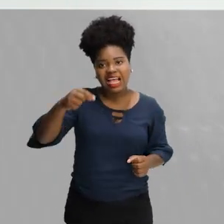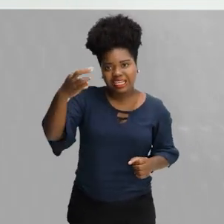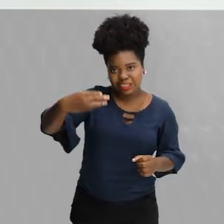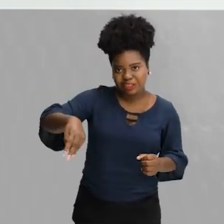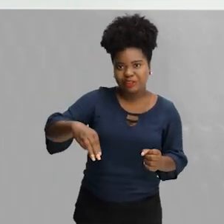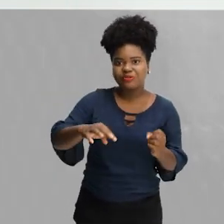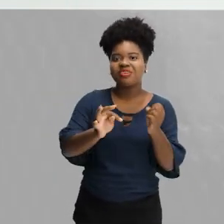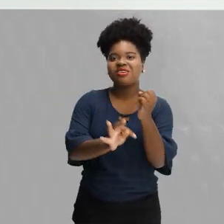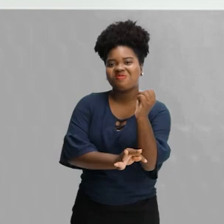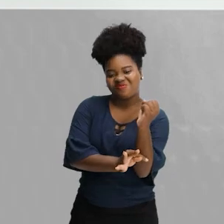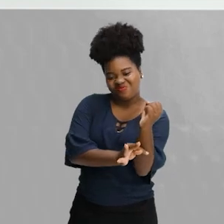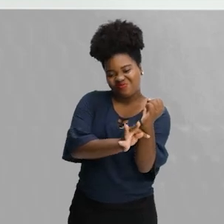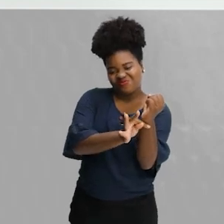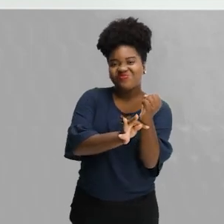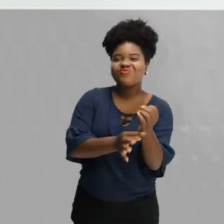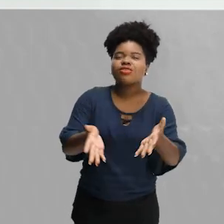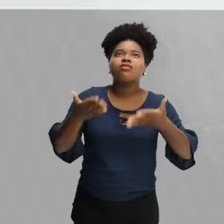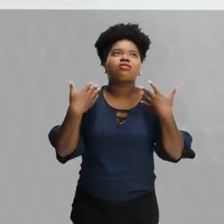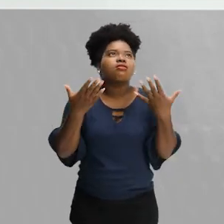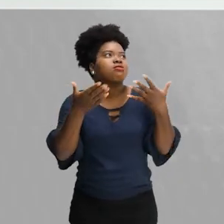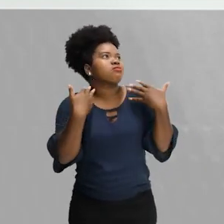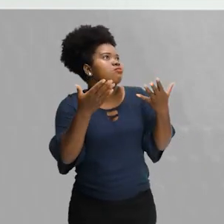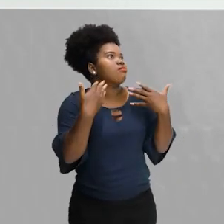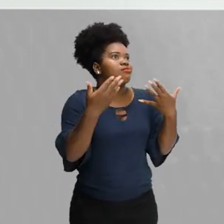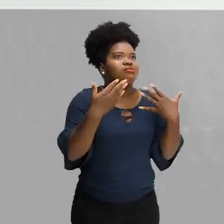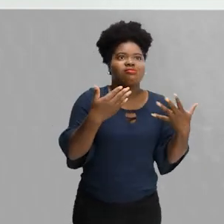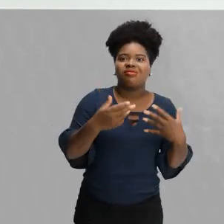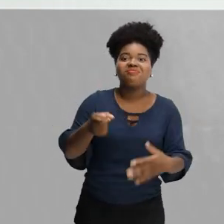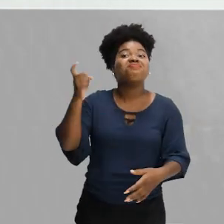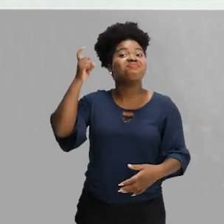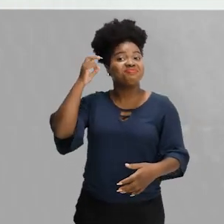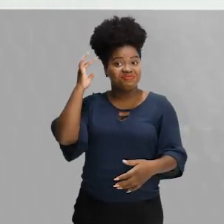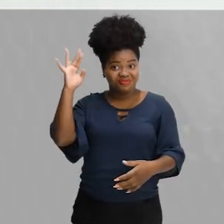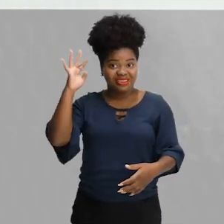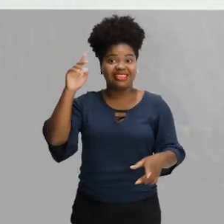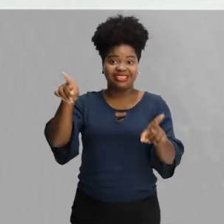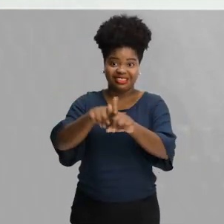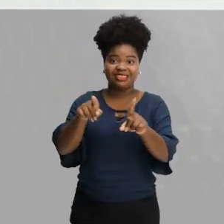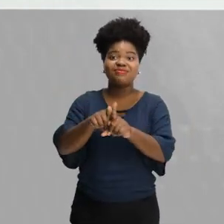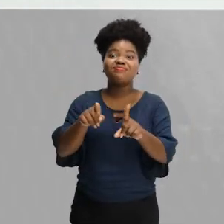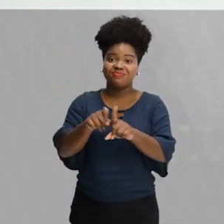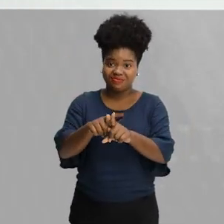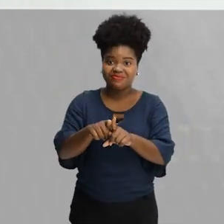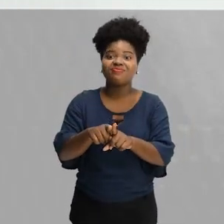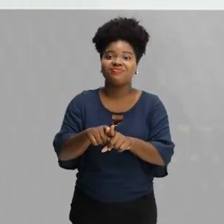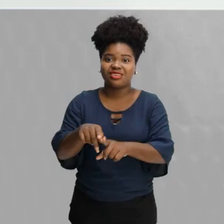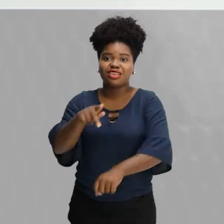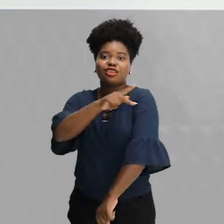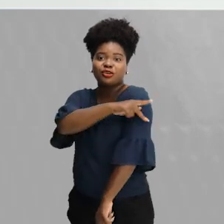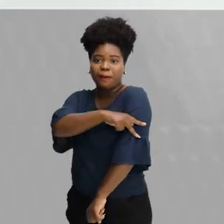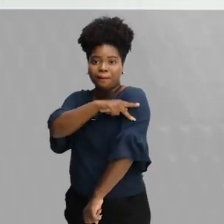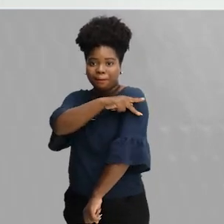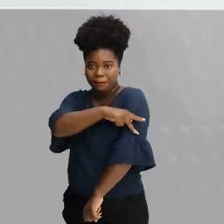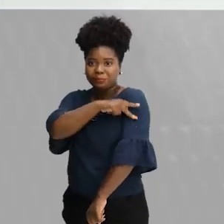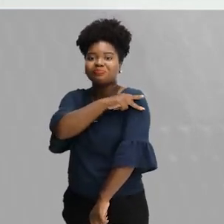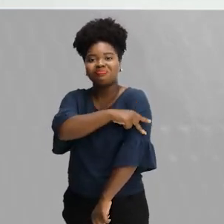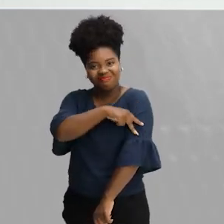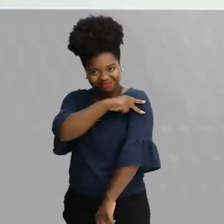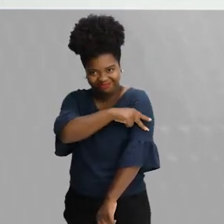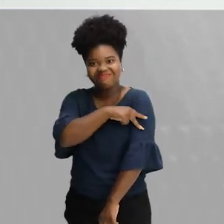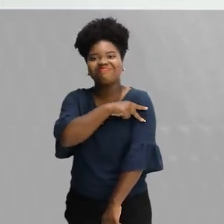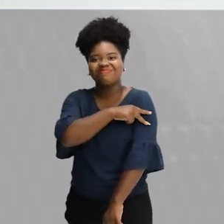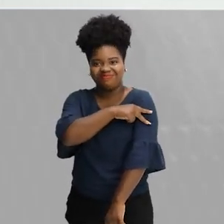no caldeirão. Imagina só o povo do Piauí, hein? Tradicionalmente, Teresina é sempre lembrada como uma terra de